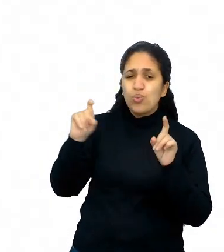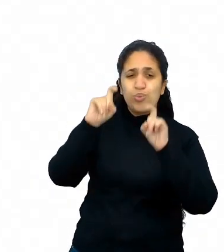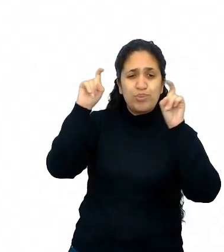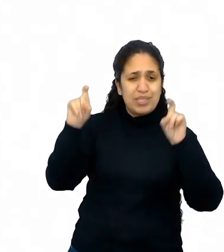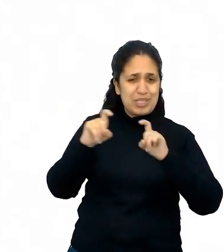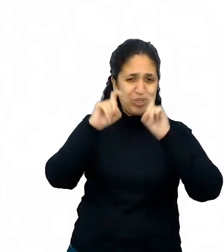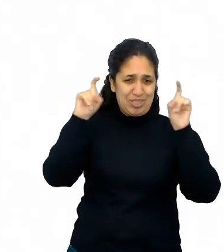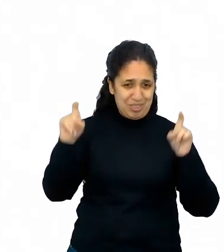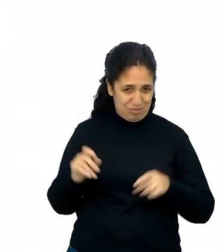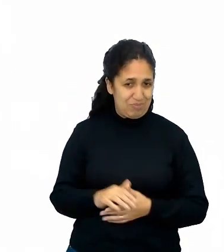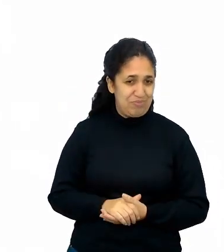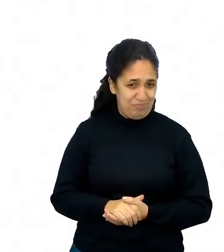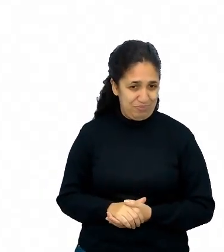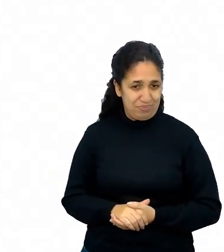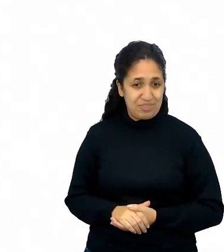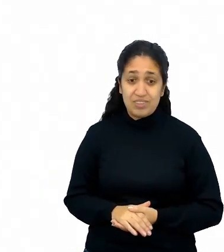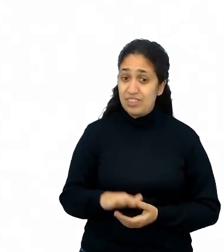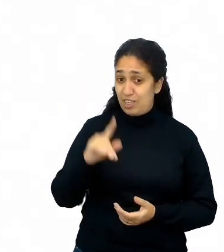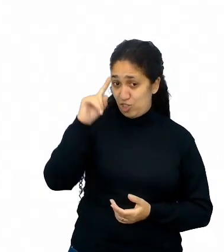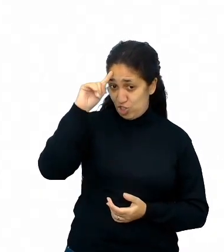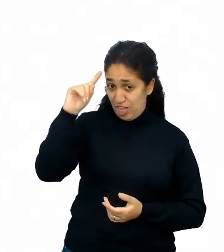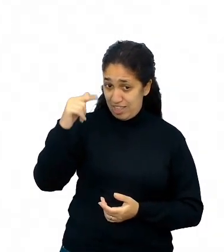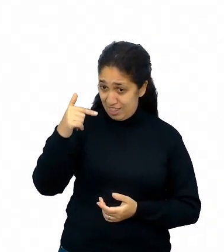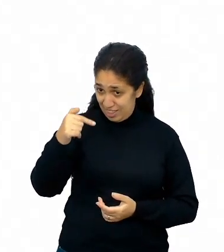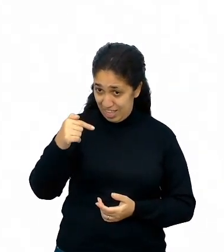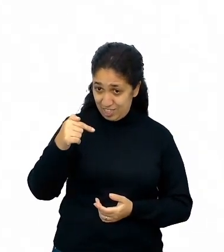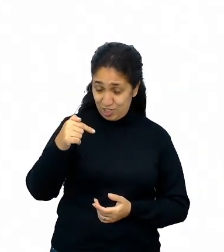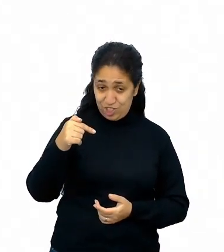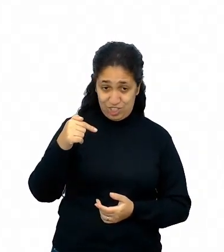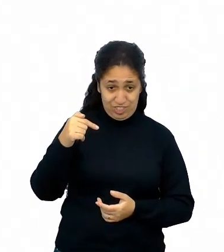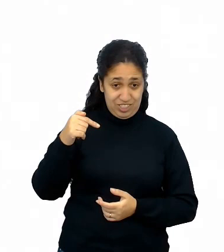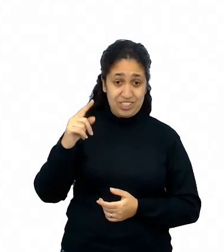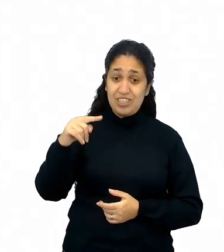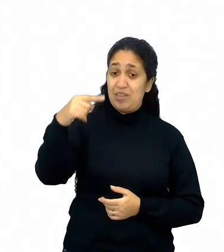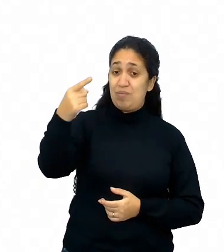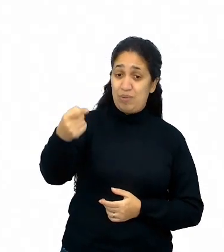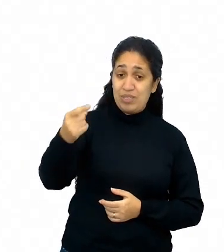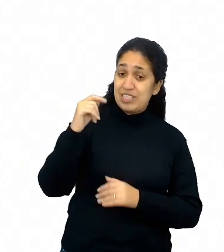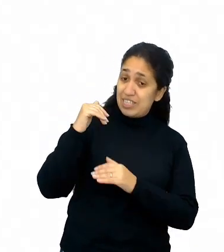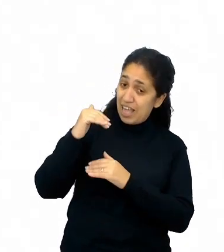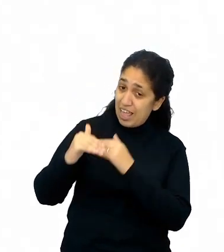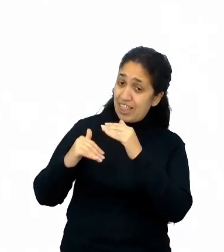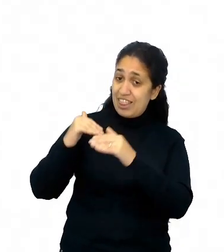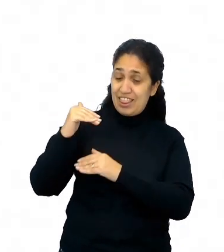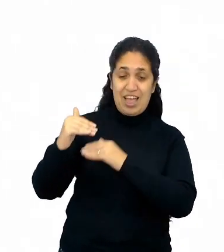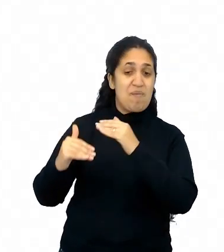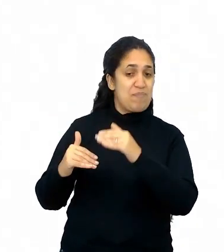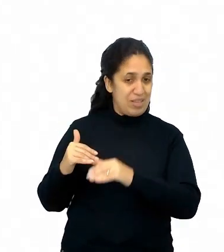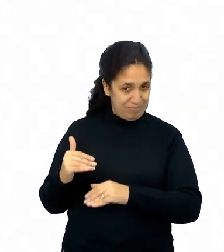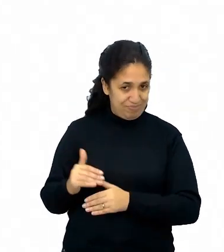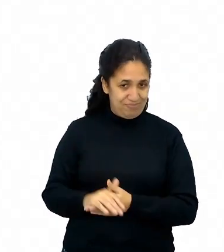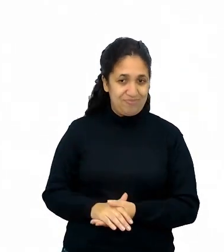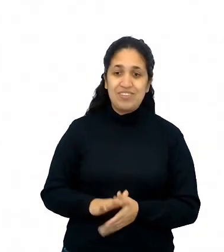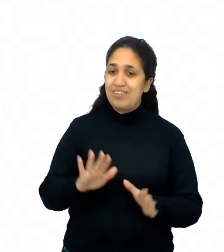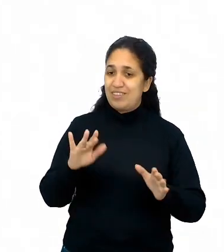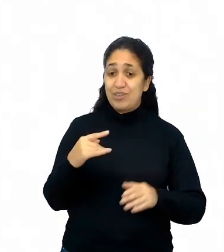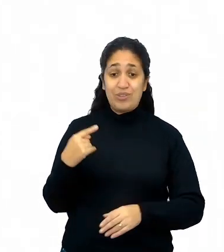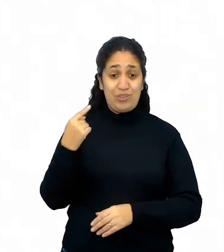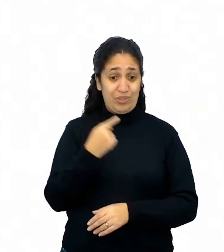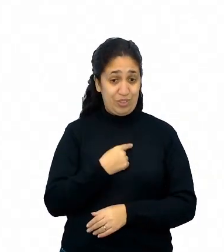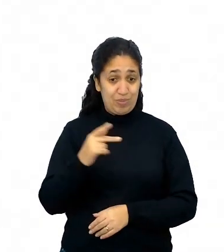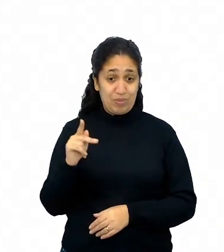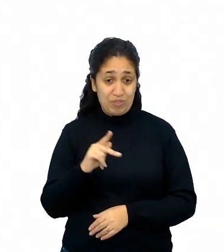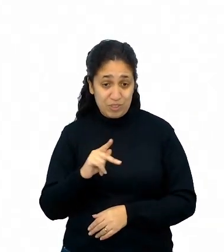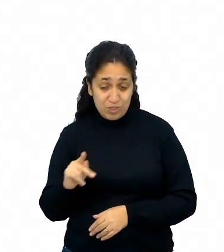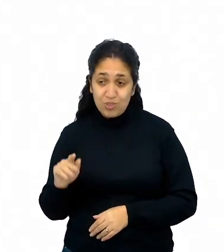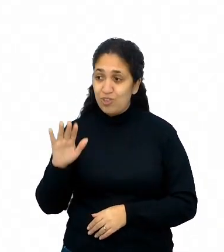computacional. Dia 7, semana que vem, vai ter o de etapa para retomada. Então, nós, professores, temos que